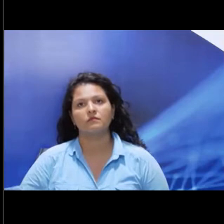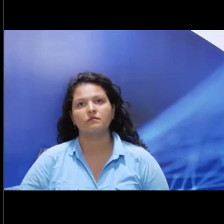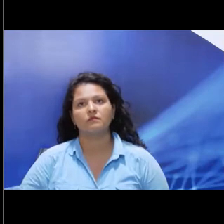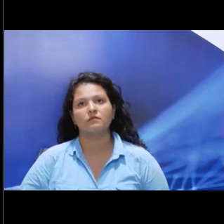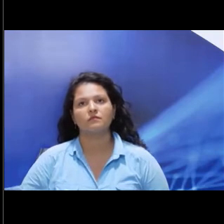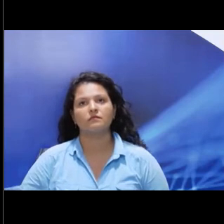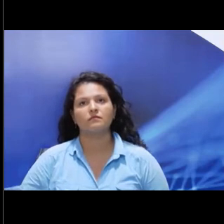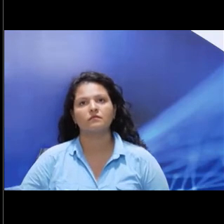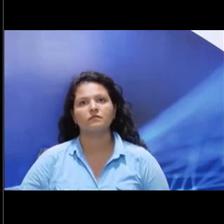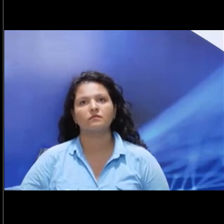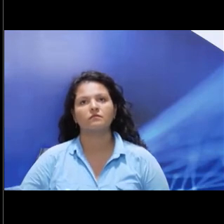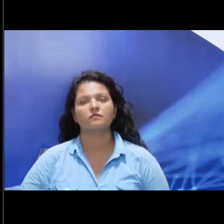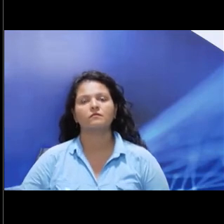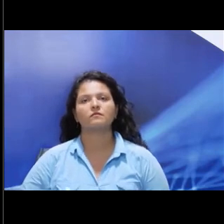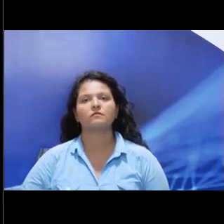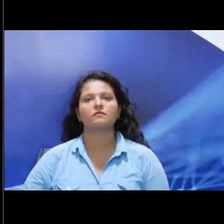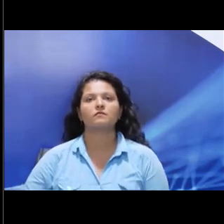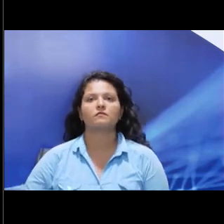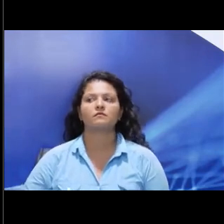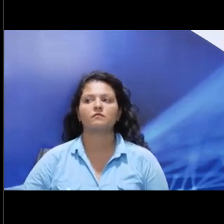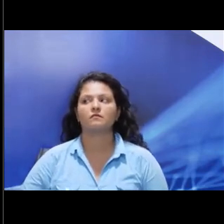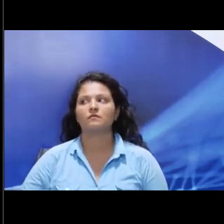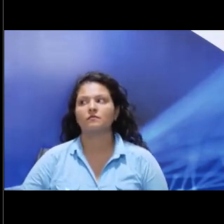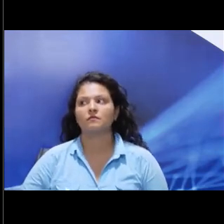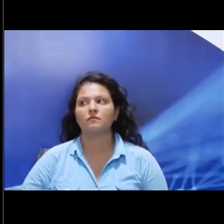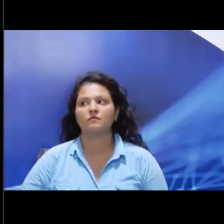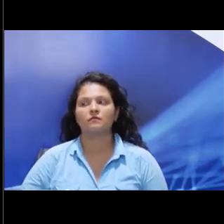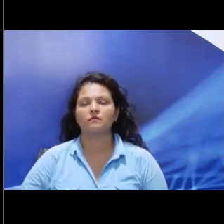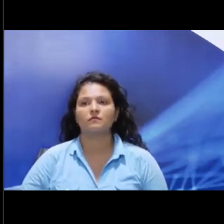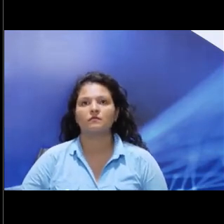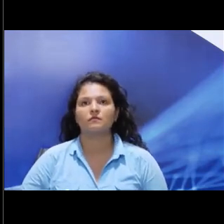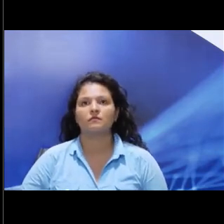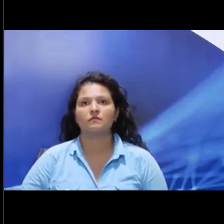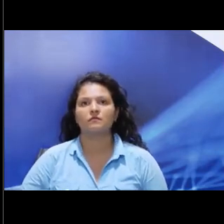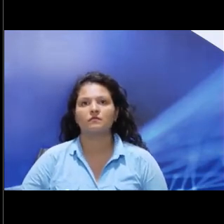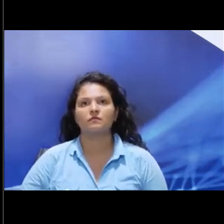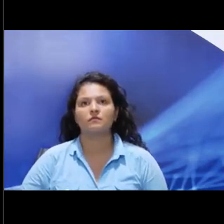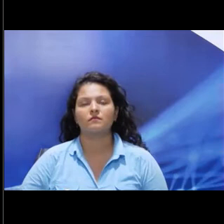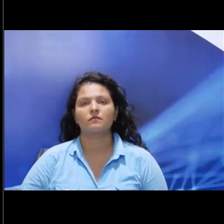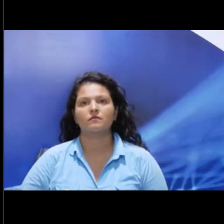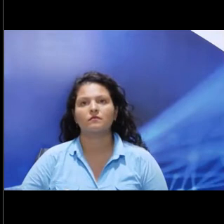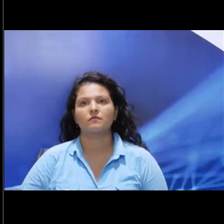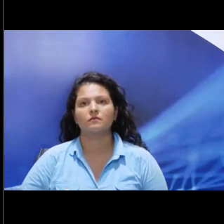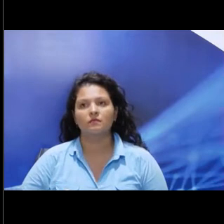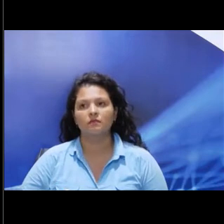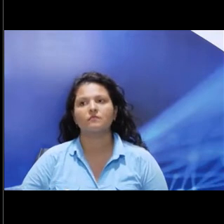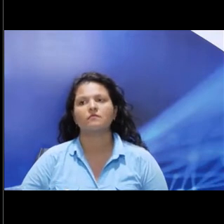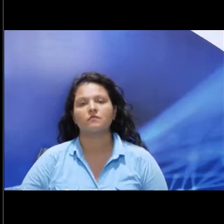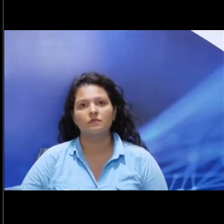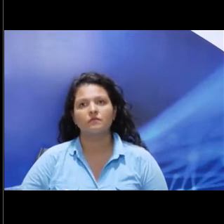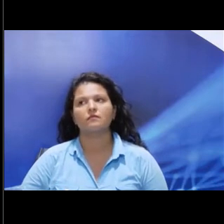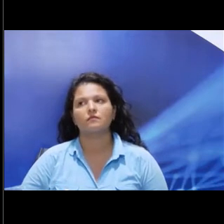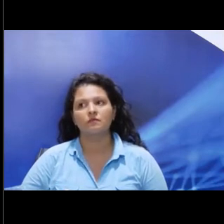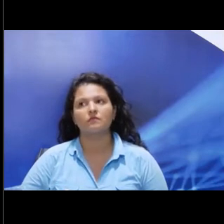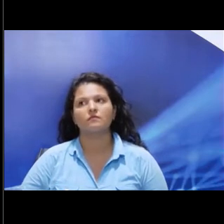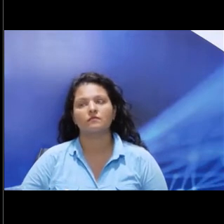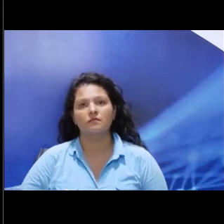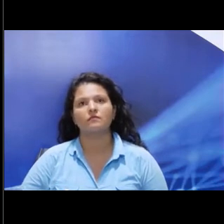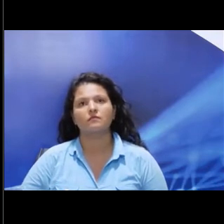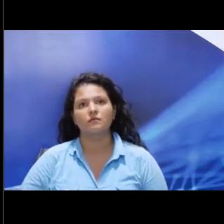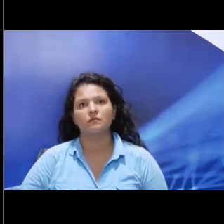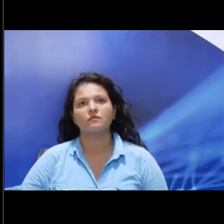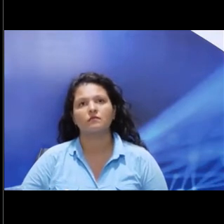tem técnicos aí no Brasil inteiro capacitados para auxiliar o produtor a fazer uma boa condução,